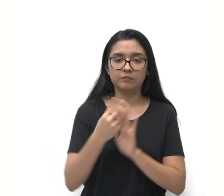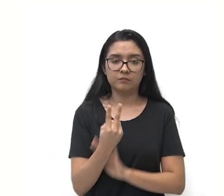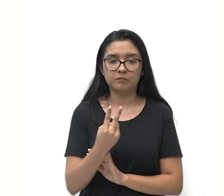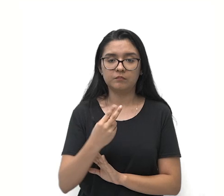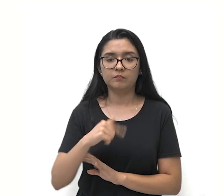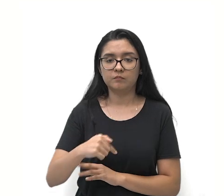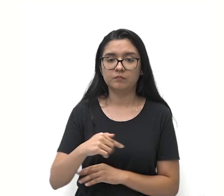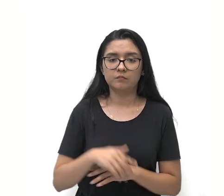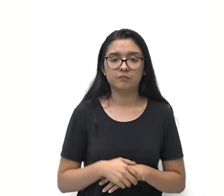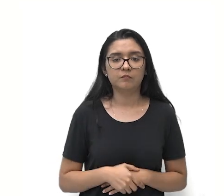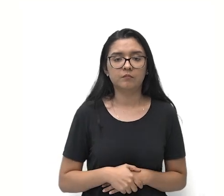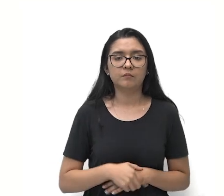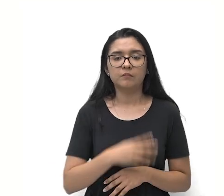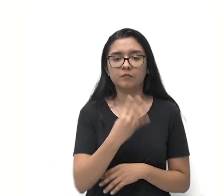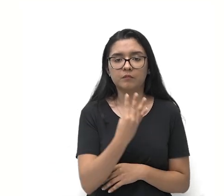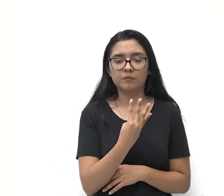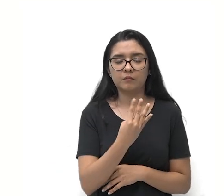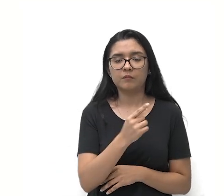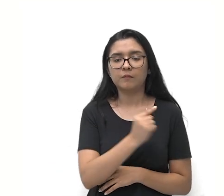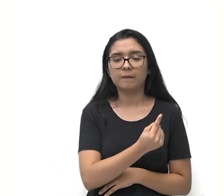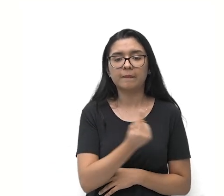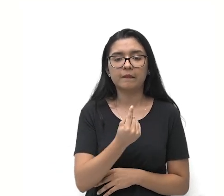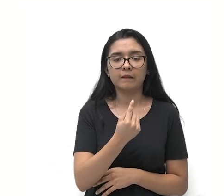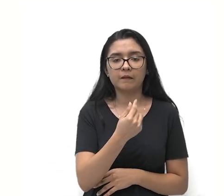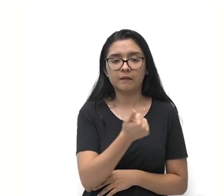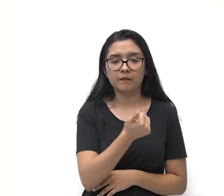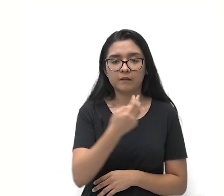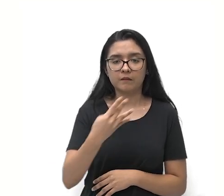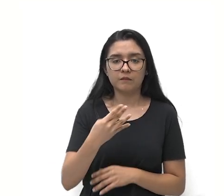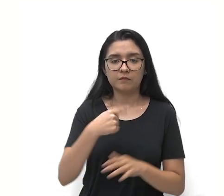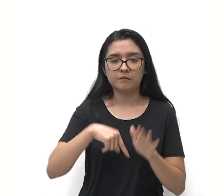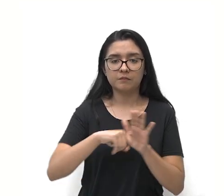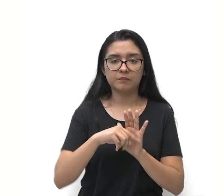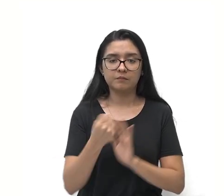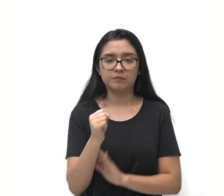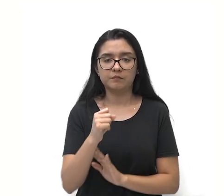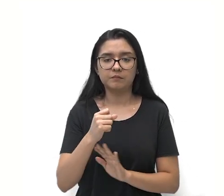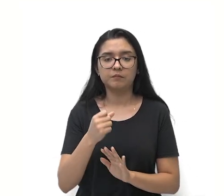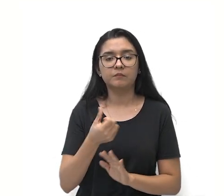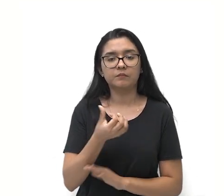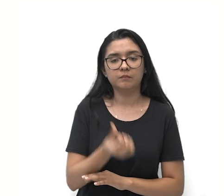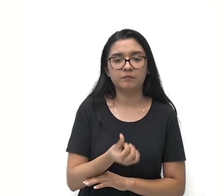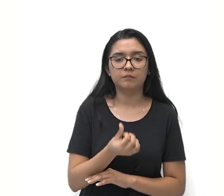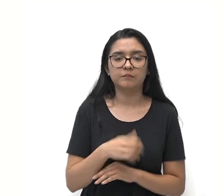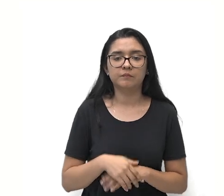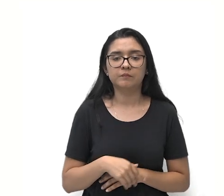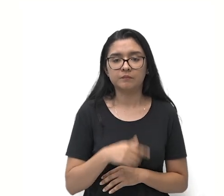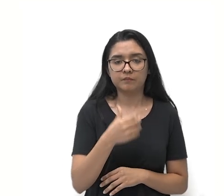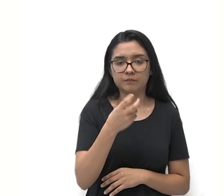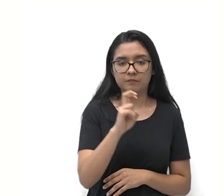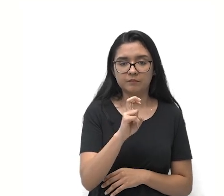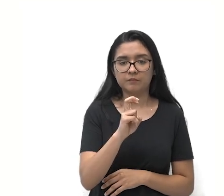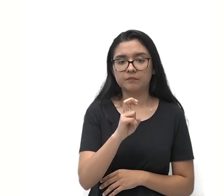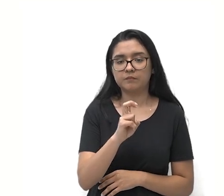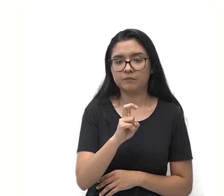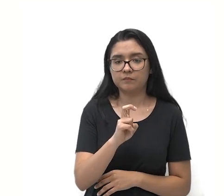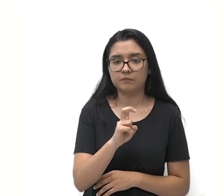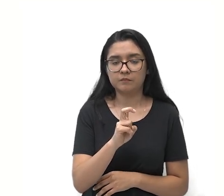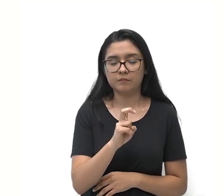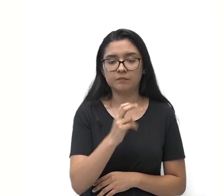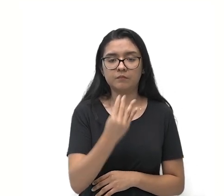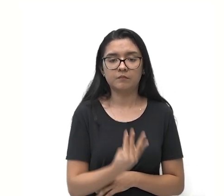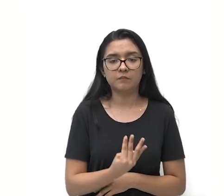valendo de 4, né? Prestou 14 menos 8, 6. E o 5 deixou de ser 5